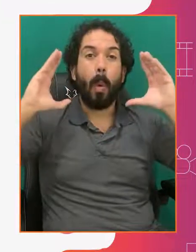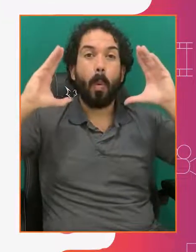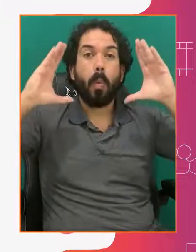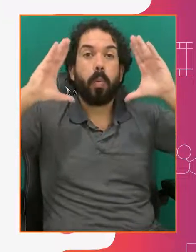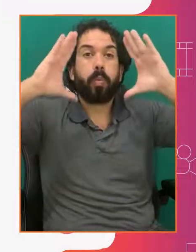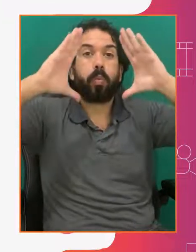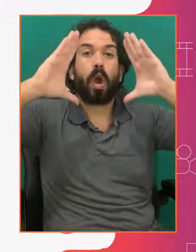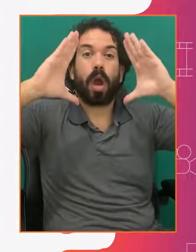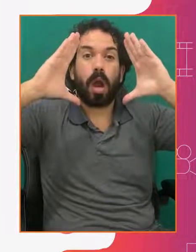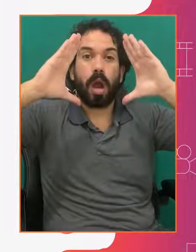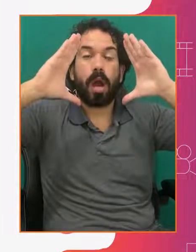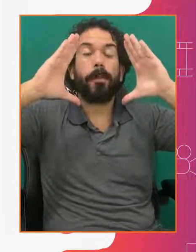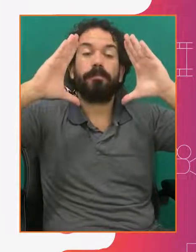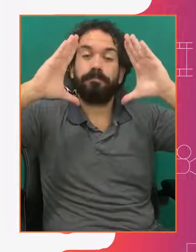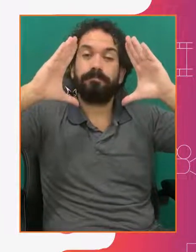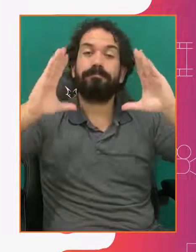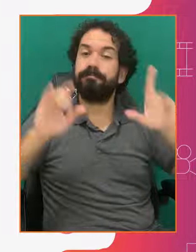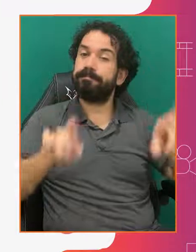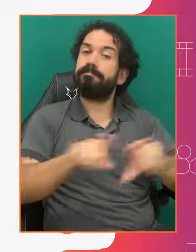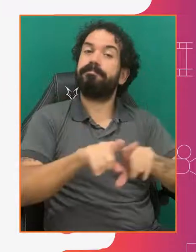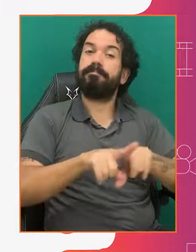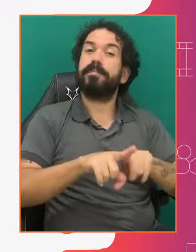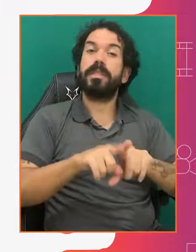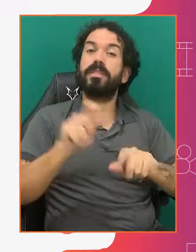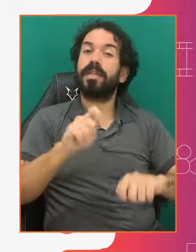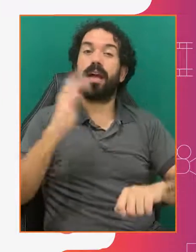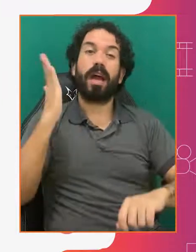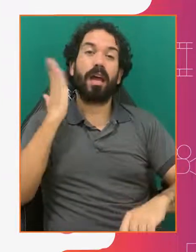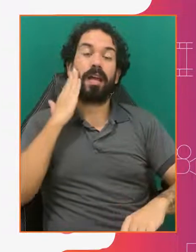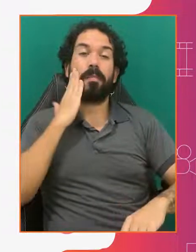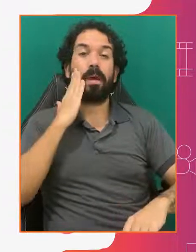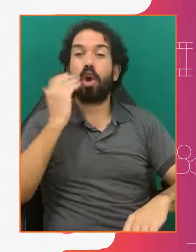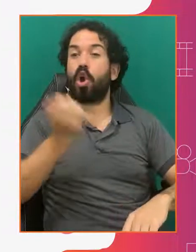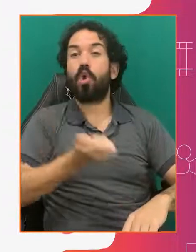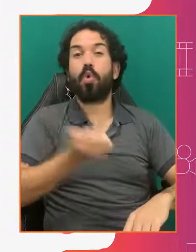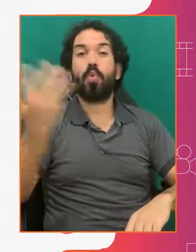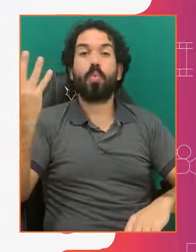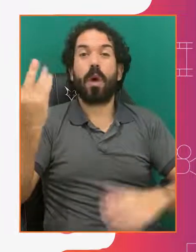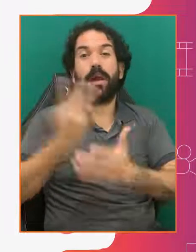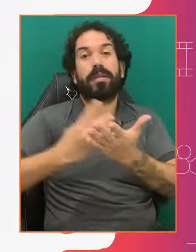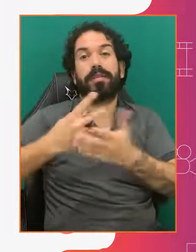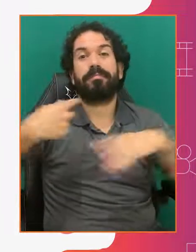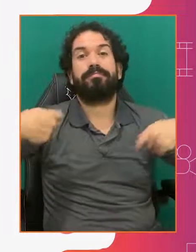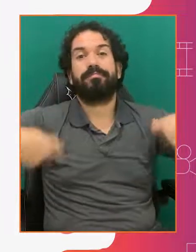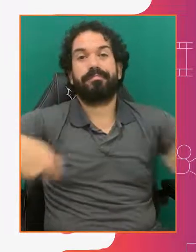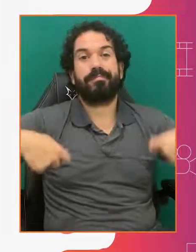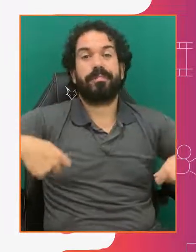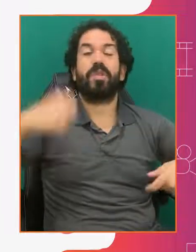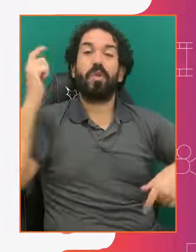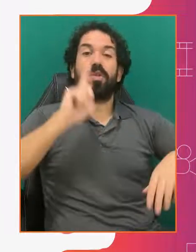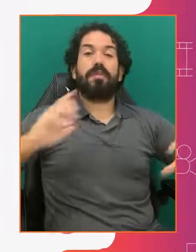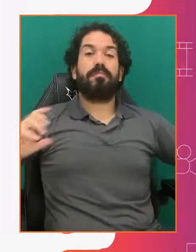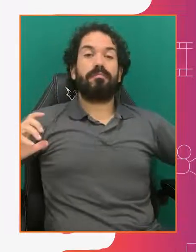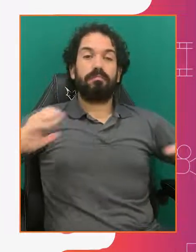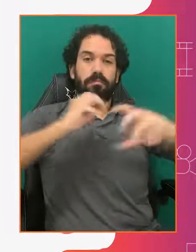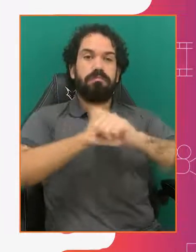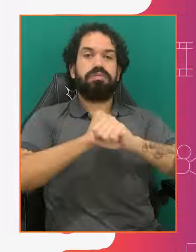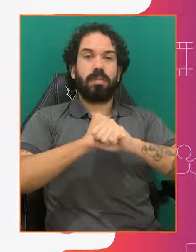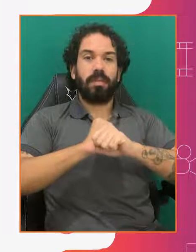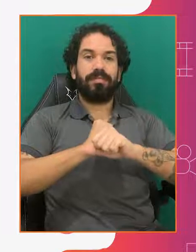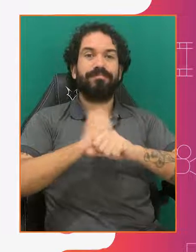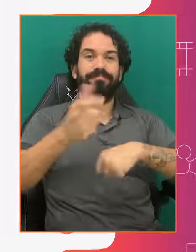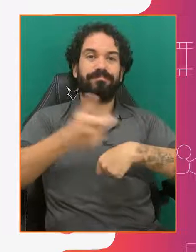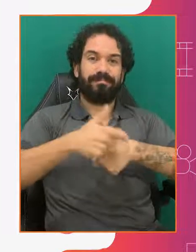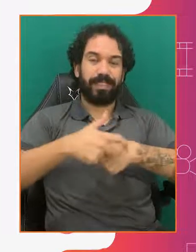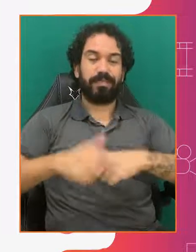oval, e também você não conseguia prever quantos desenhos seriam necessários para completar